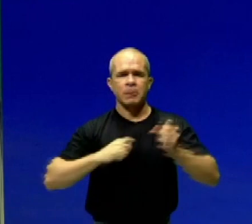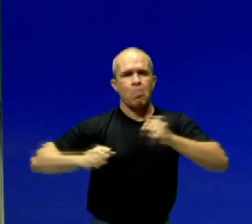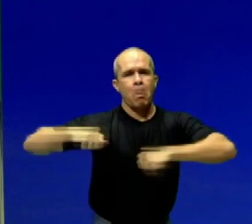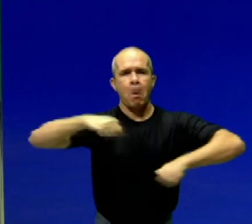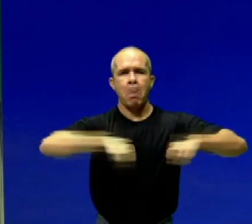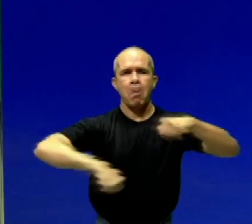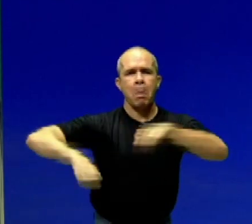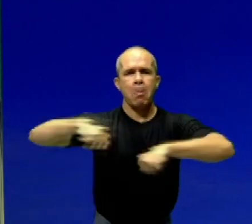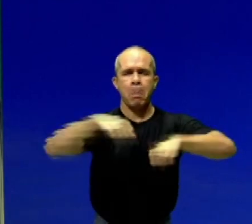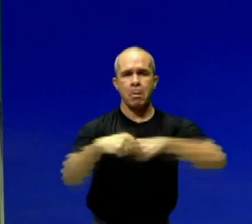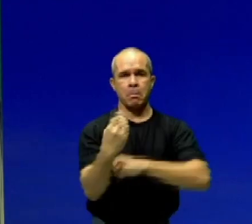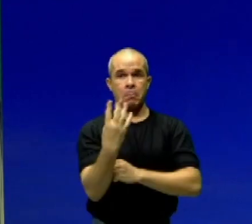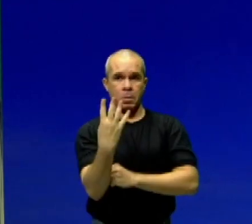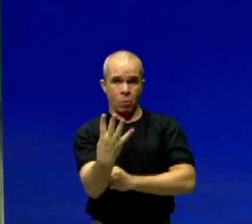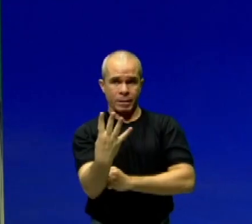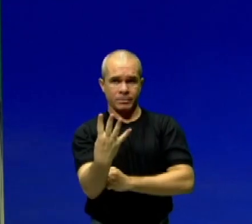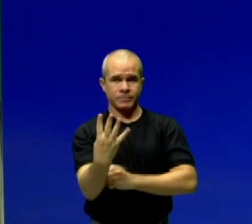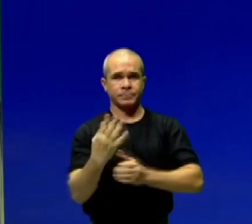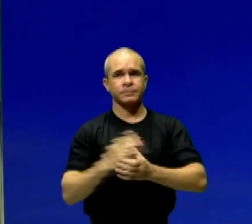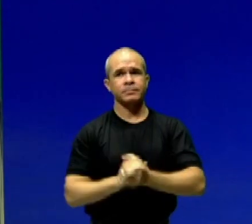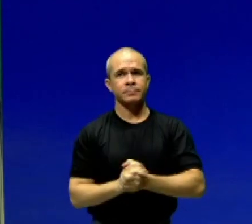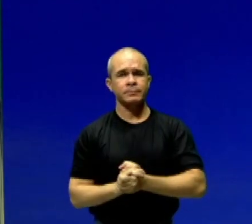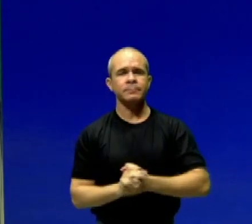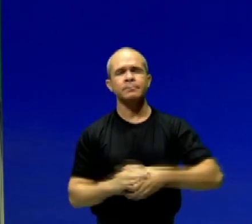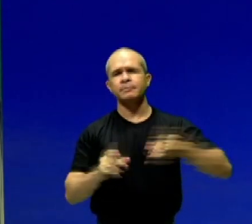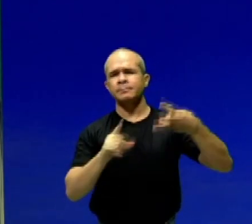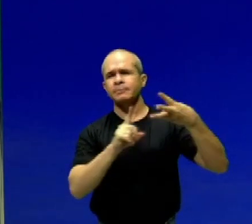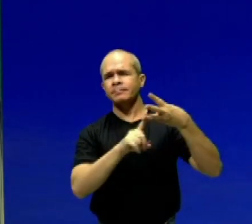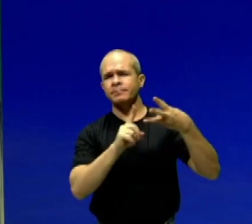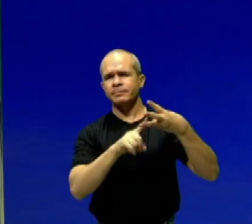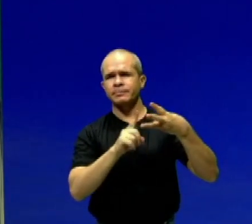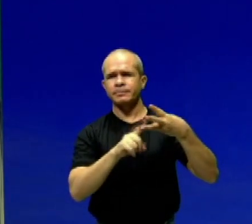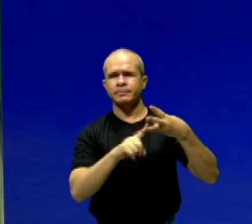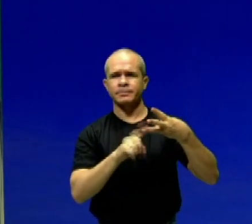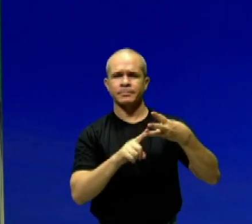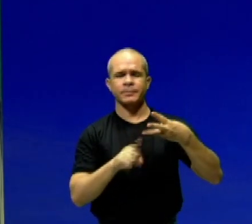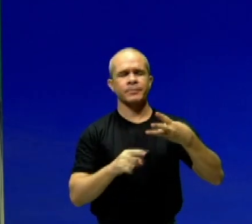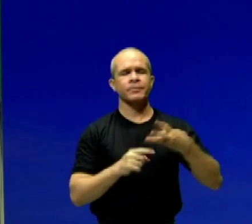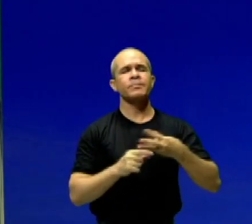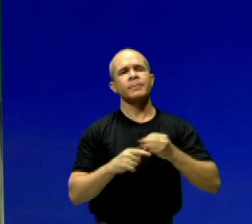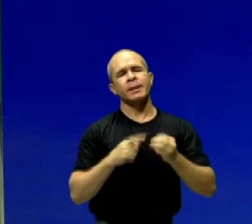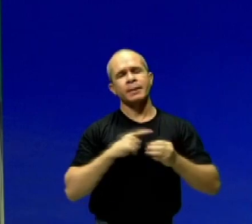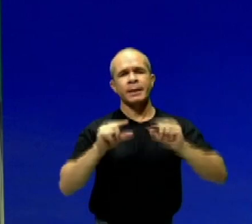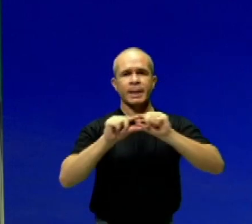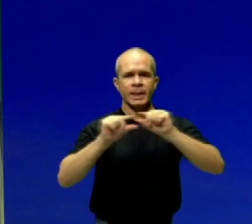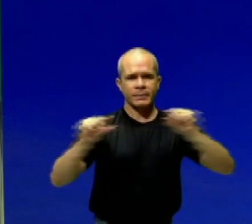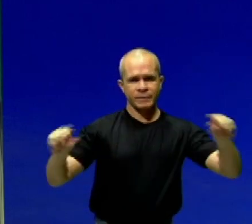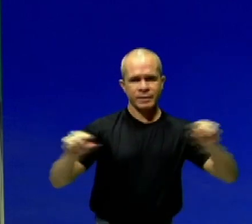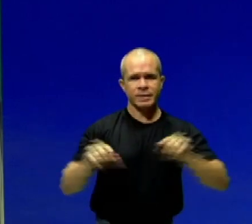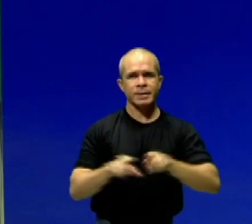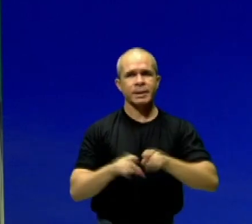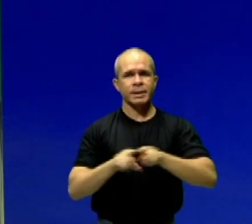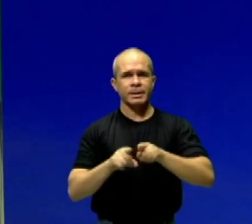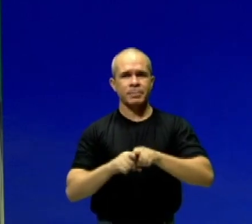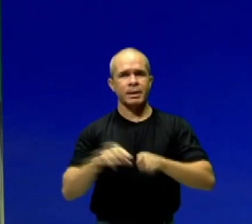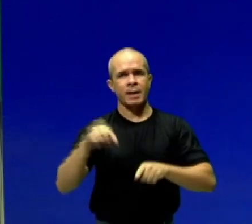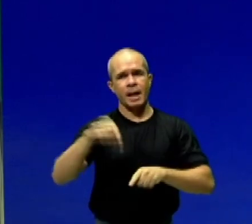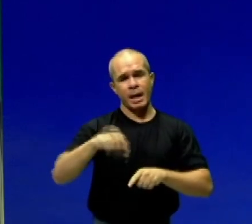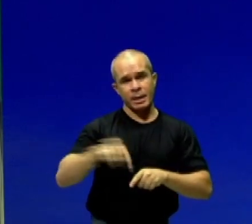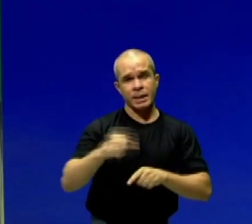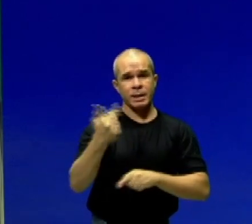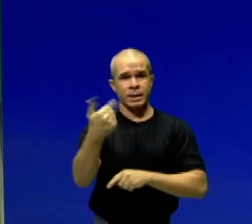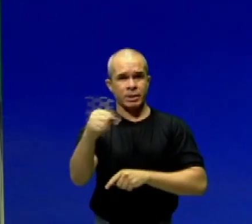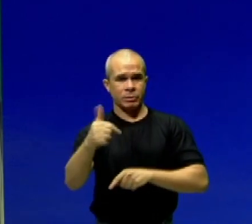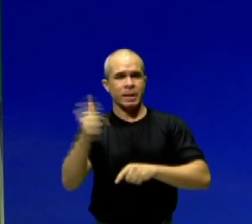dog has four legs. It rains a lot in winter. Ok? Aqui no Brasil, nós não falamos